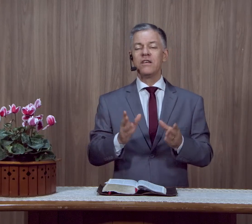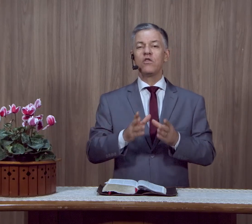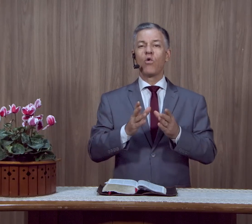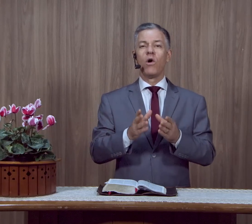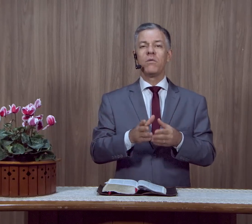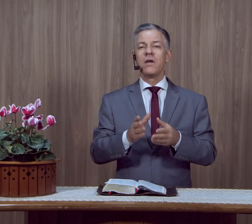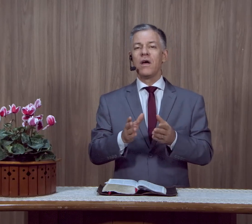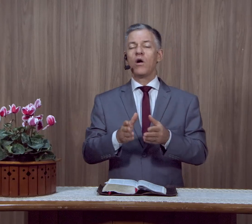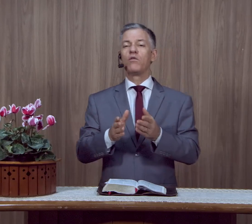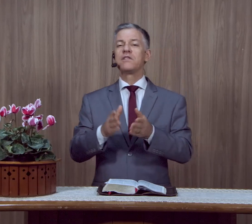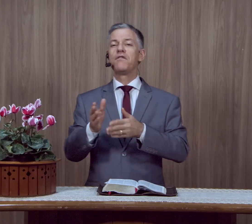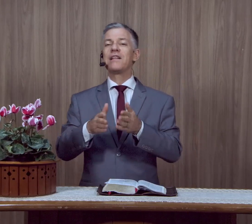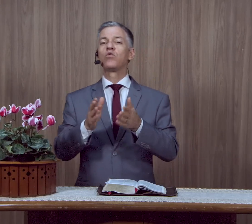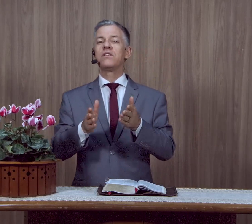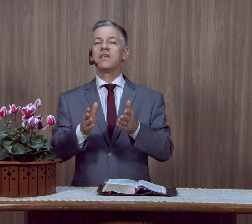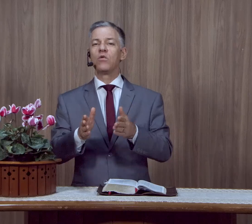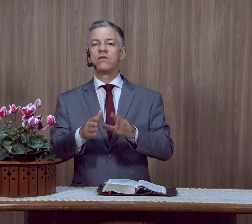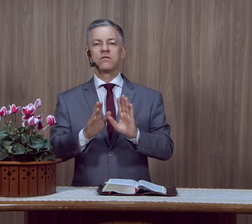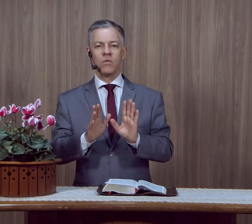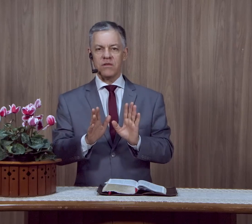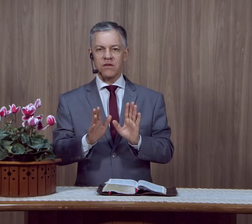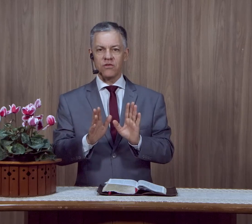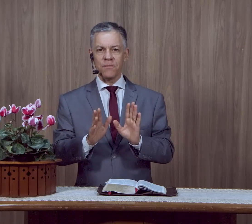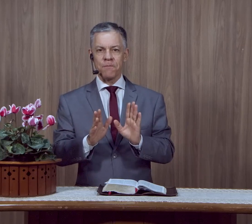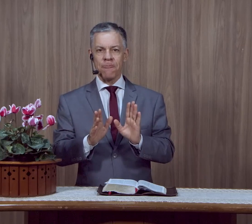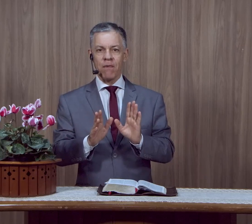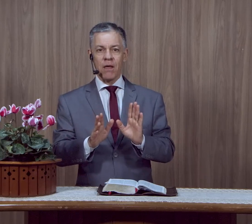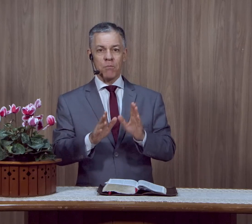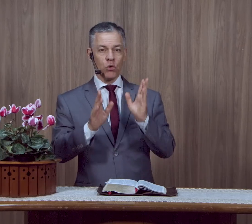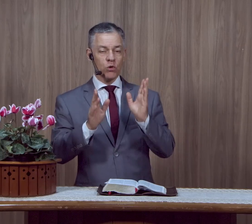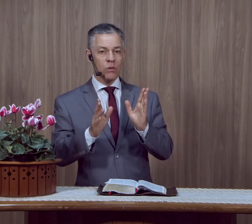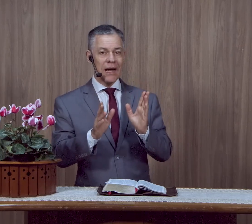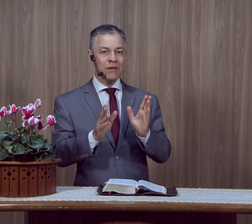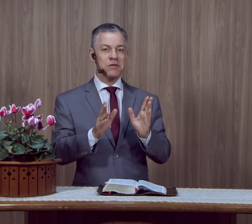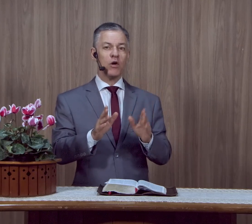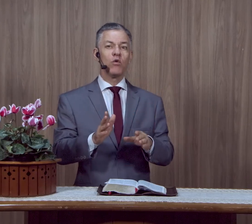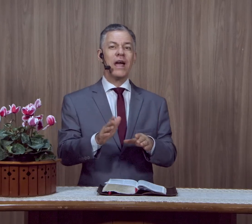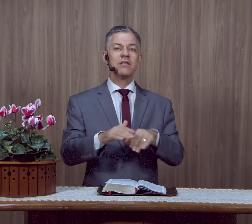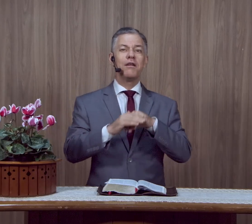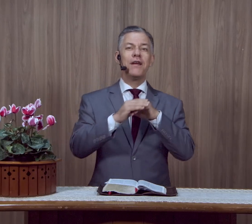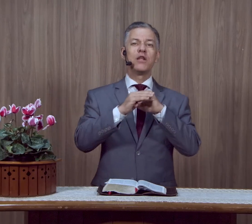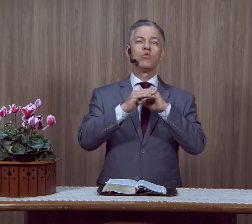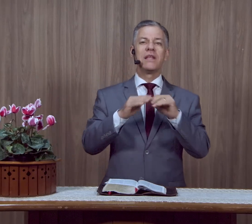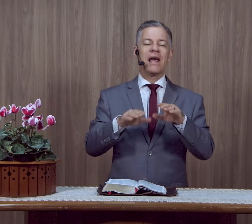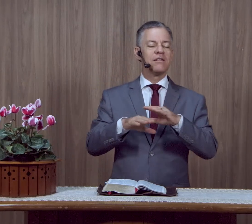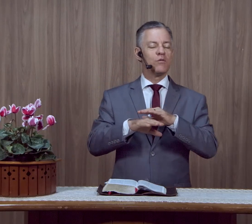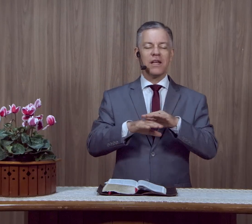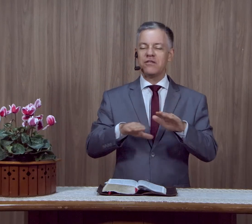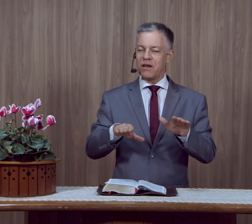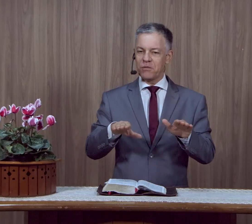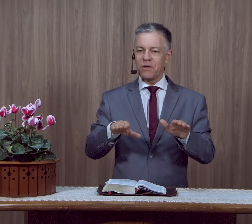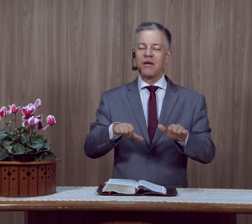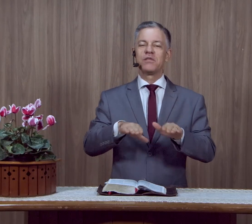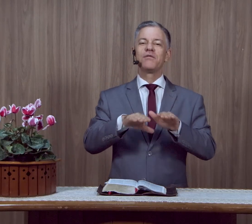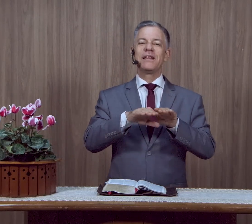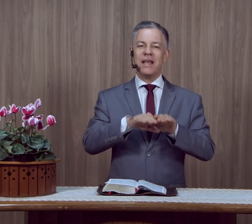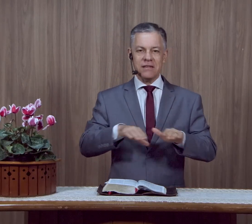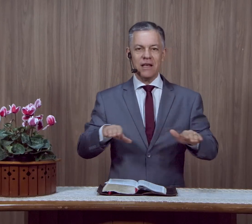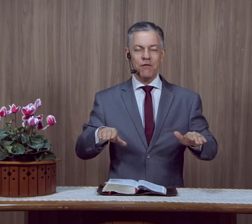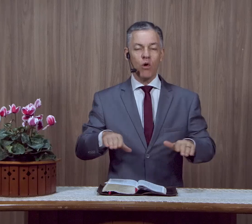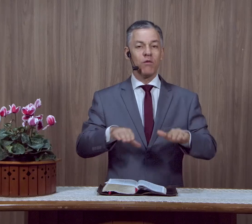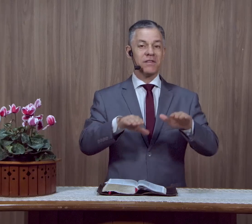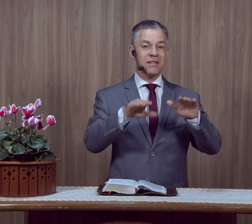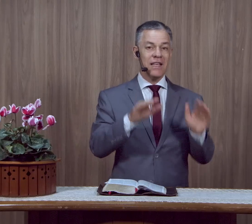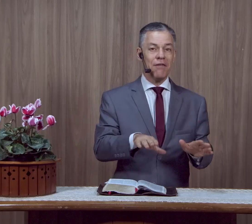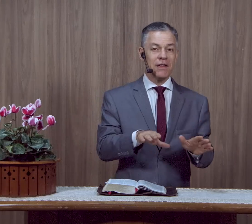Então não existe como, eu vou servir a 2 senhores, isso não existe. Por outro lado, você, eu não quero servir a nenhum deles, não tem jeito. Você vai ter